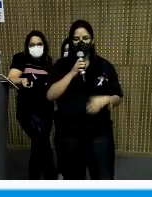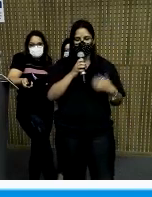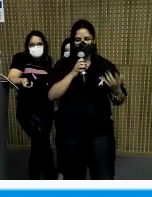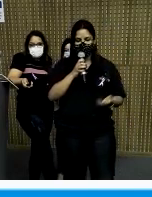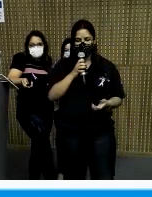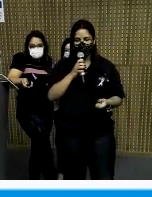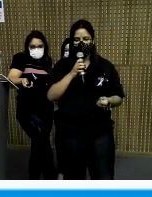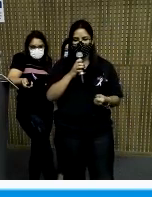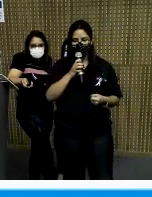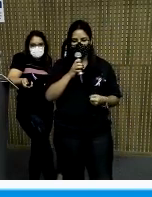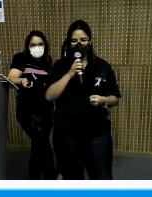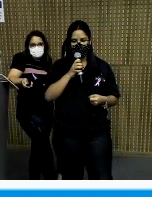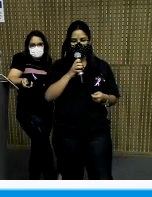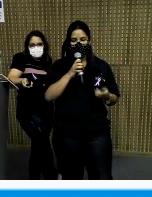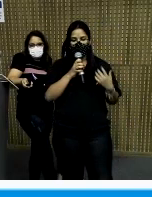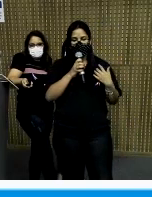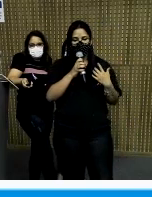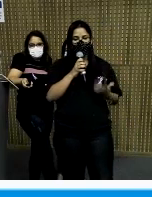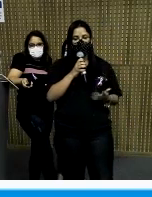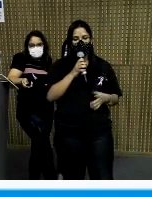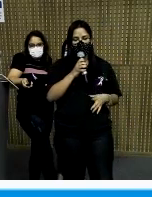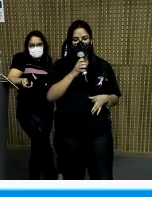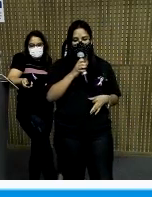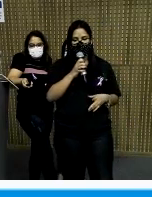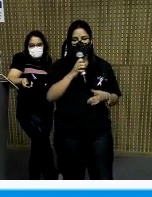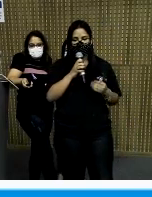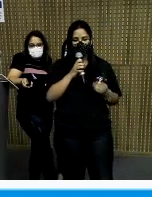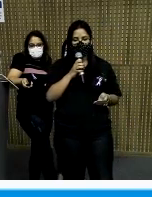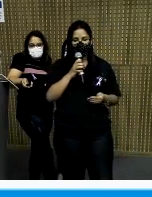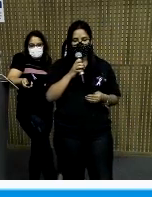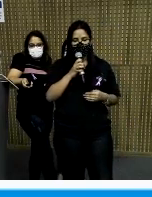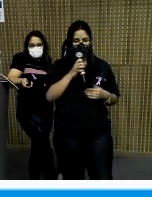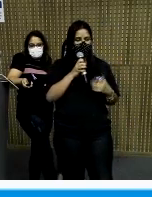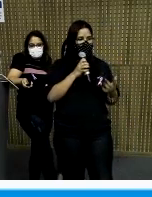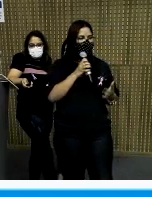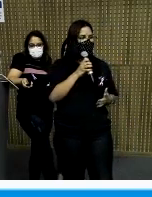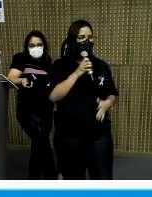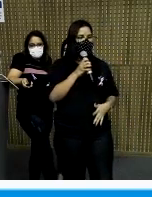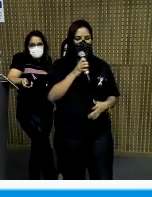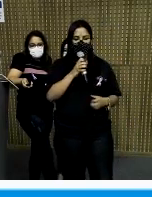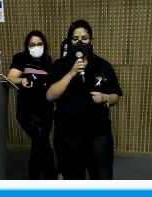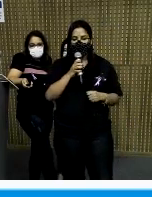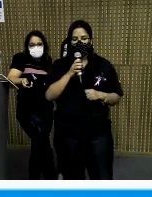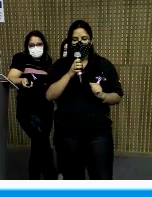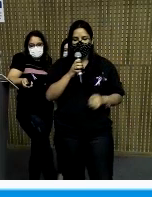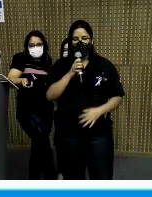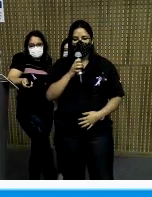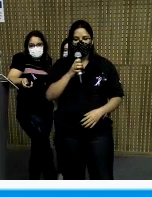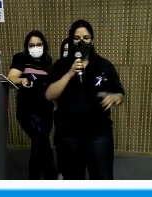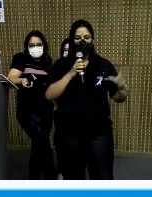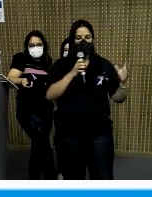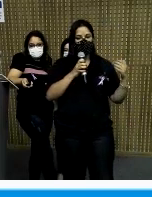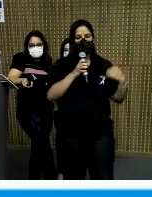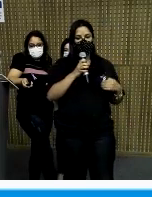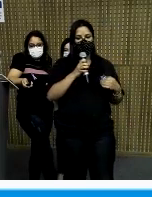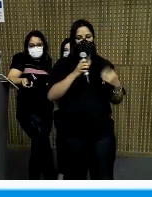retornando, nós já tivemos 36 solicitações, com 31 aprovadas, e a taxa de absenteísmo é bem pouca, né? É ótimo,